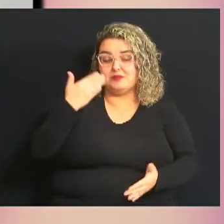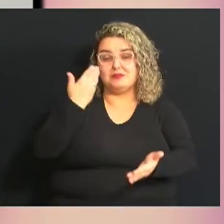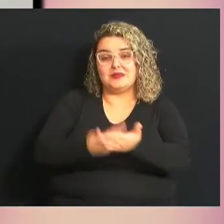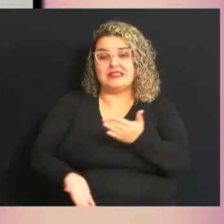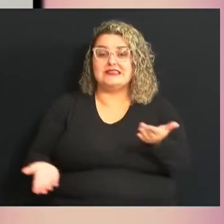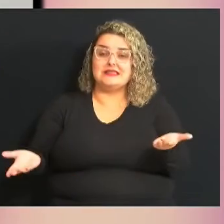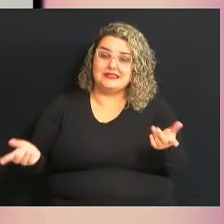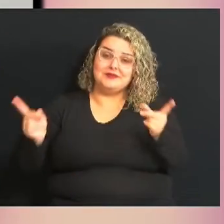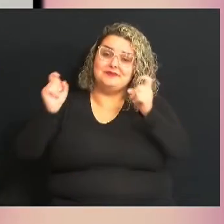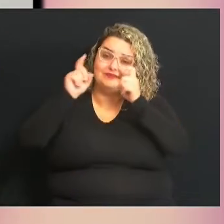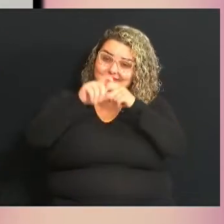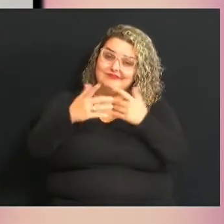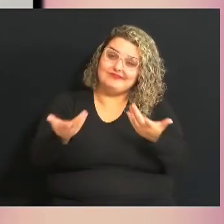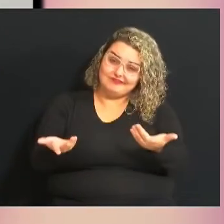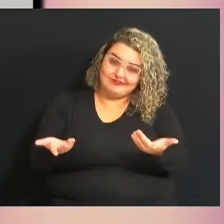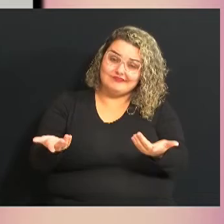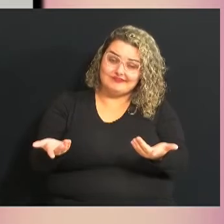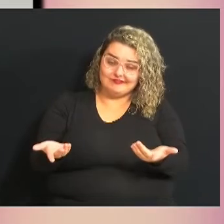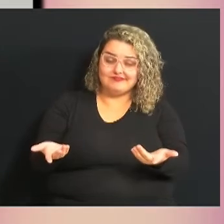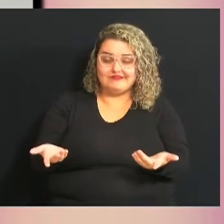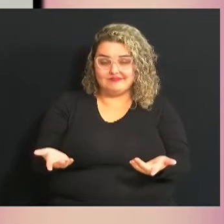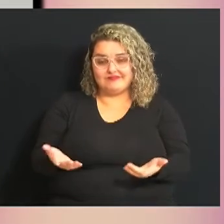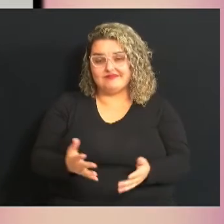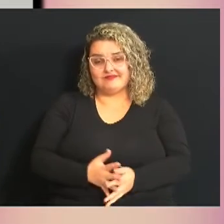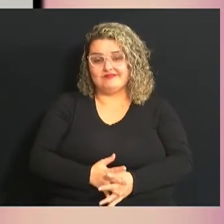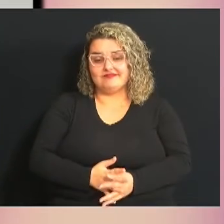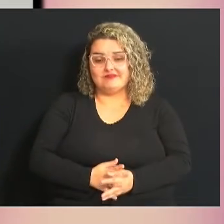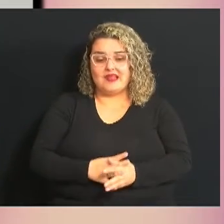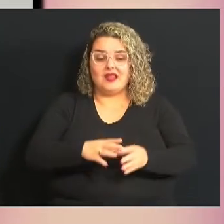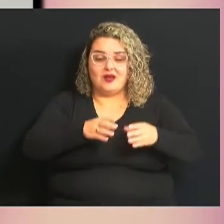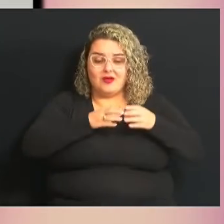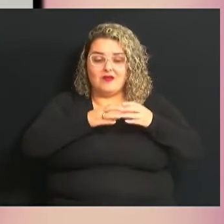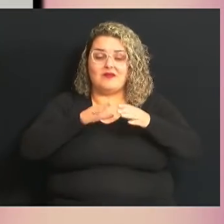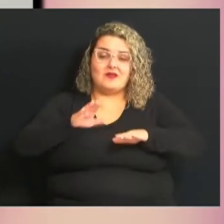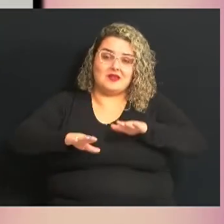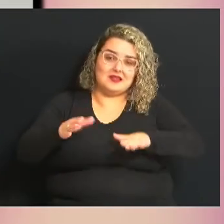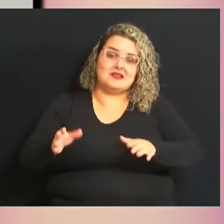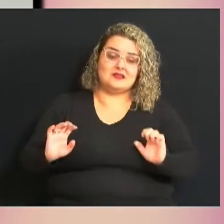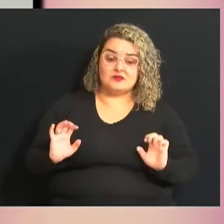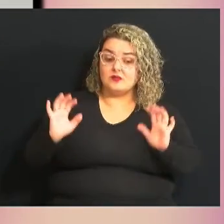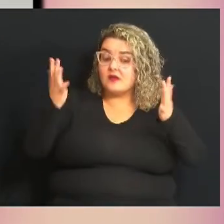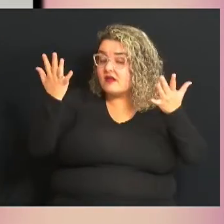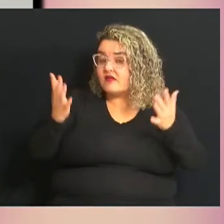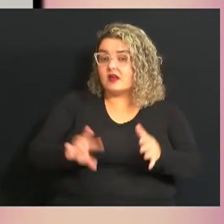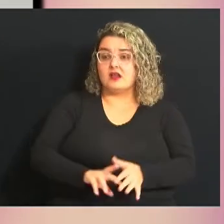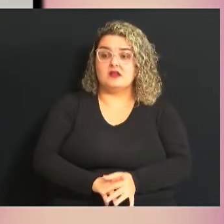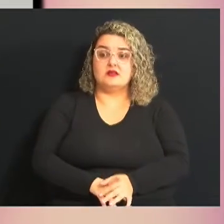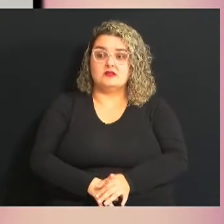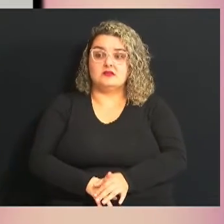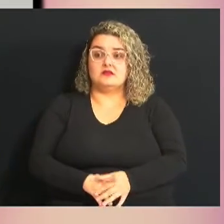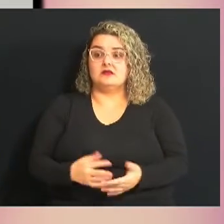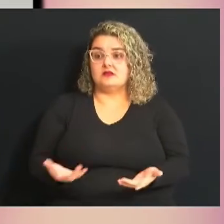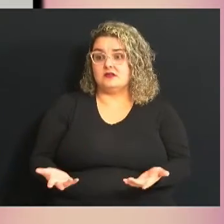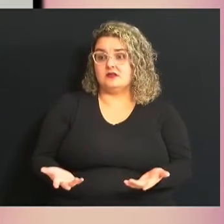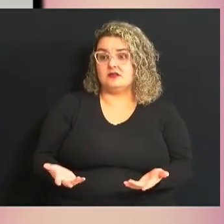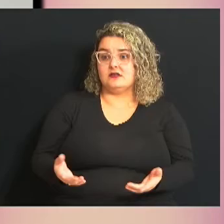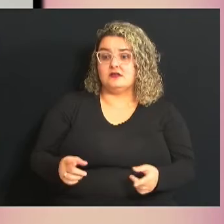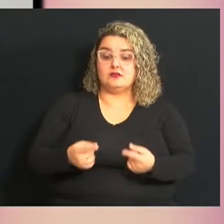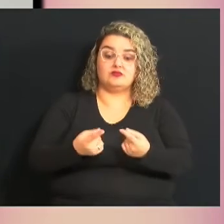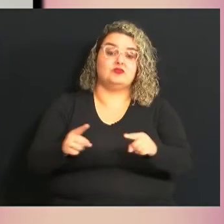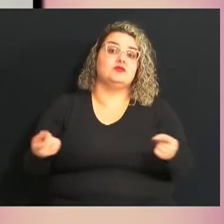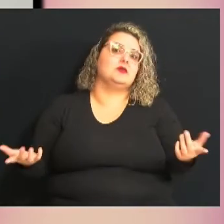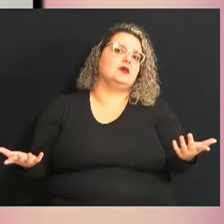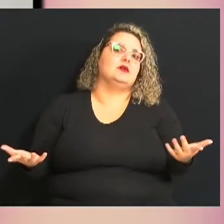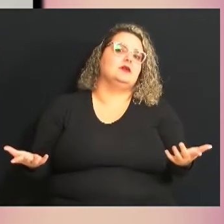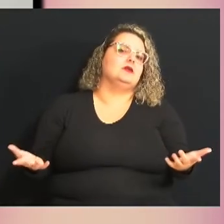difícil, né? Você conviver, às vezes, né? Numa festa, né? Aquela história, você vai no churrasco, a pessoa